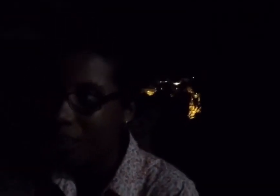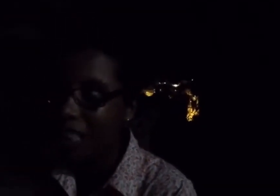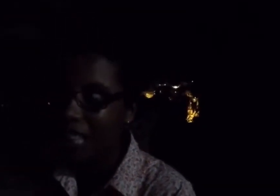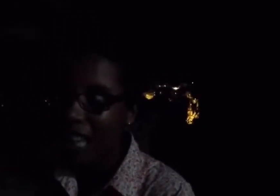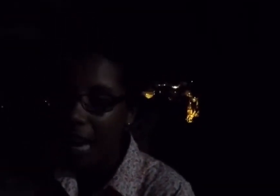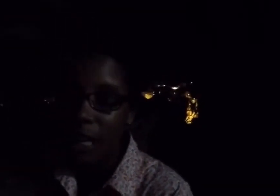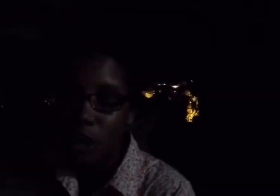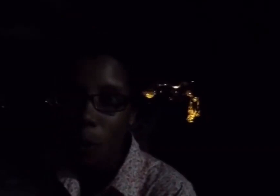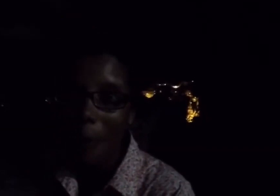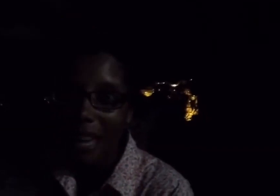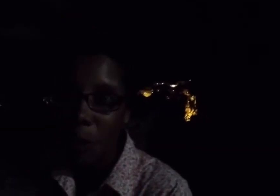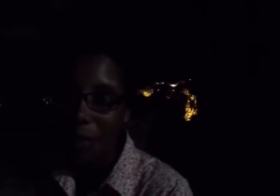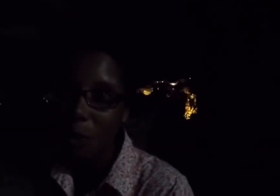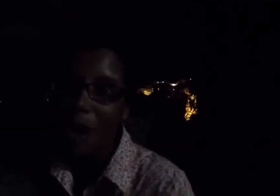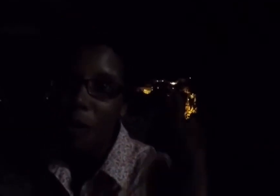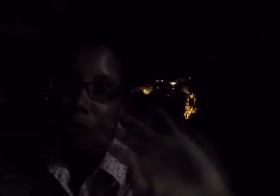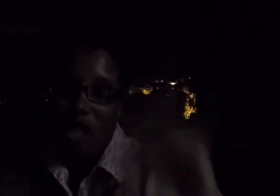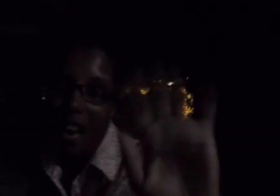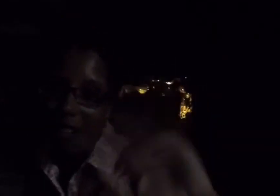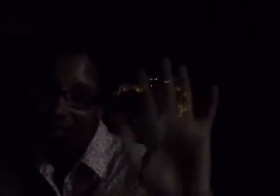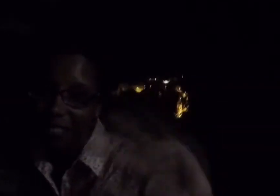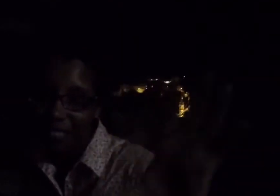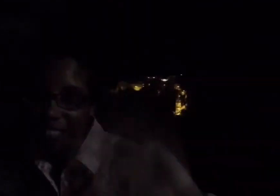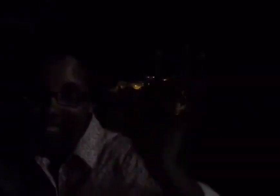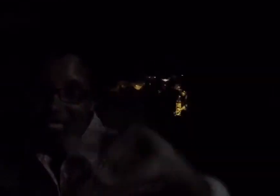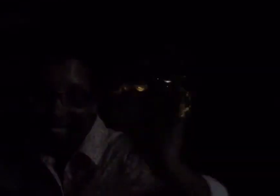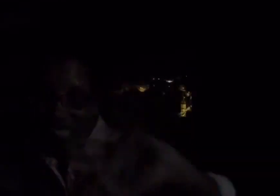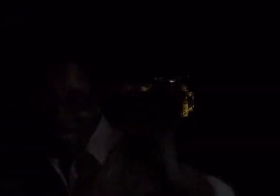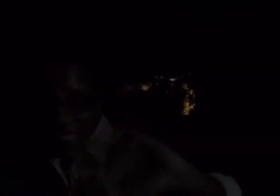ótimo. É isso, beijo pessoal, tchau.